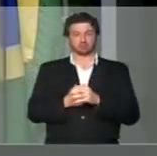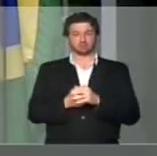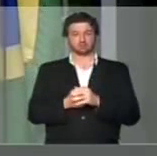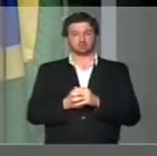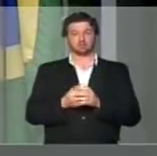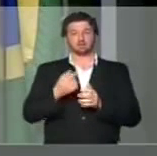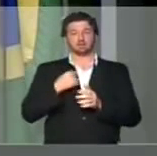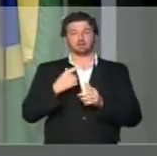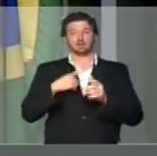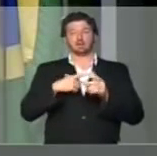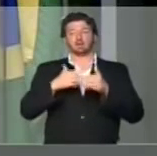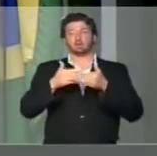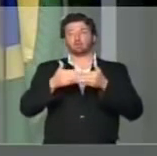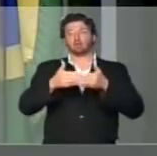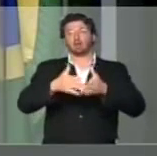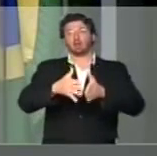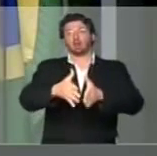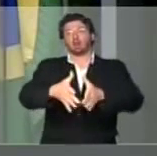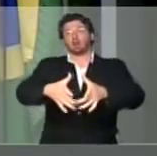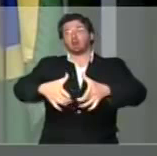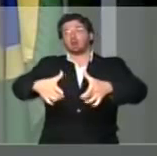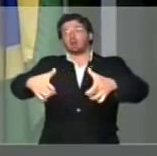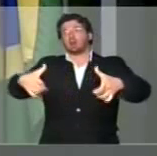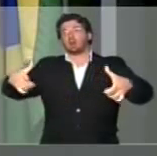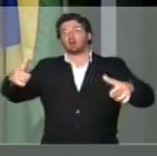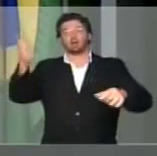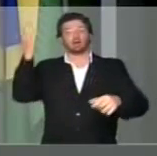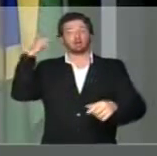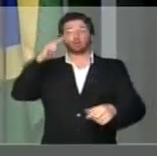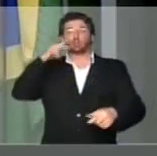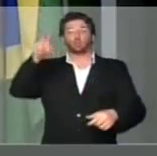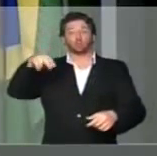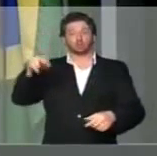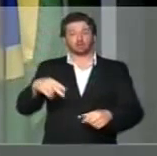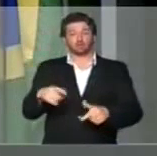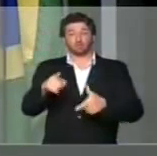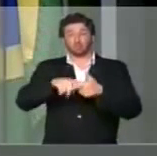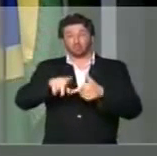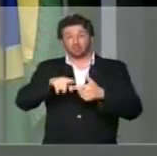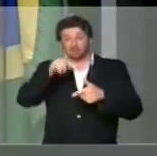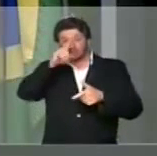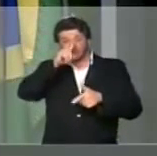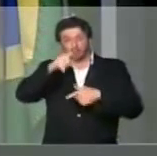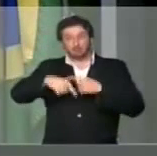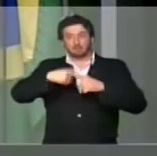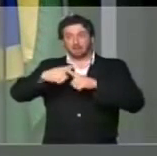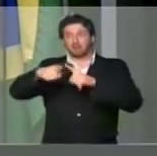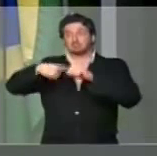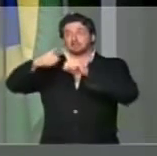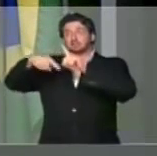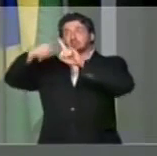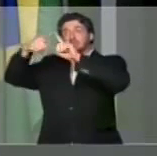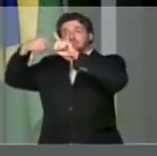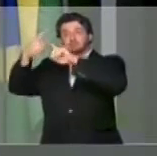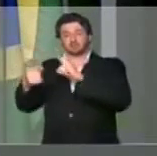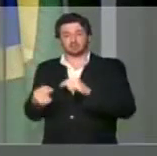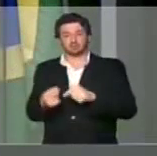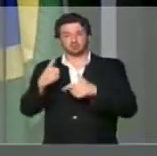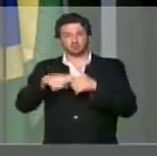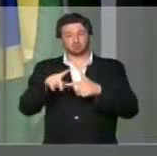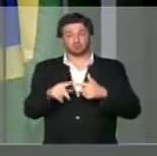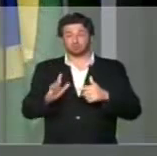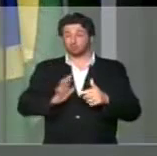ganha uma amplitude nunca vista. A velocidade da crise se acelerou e suas